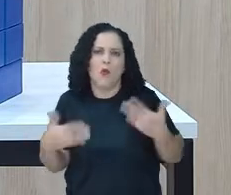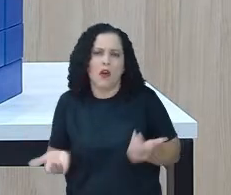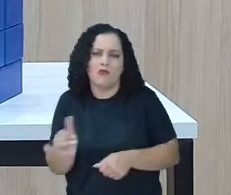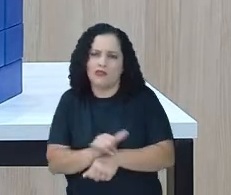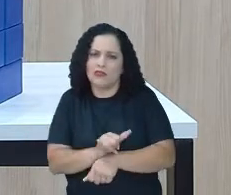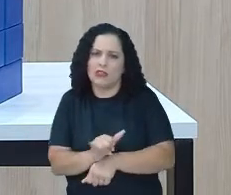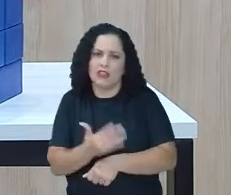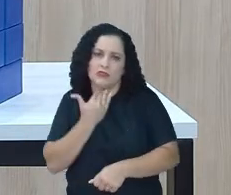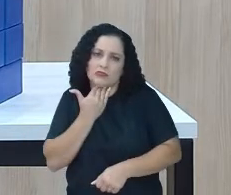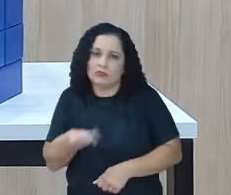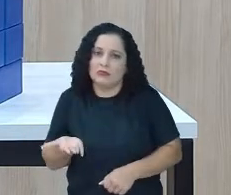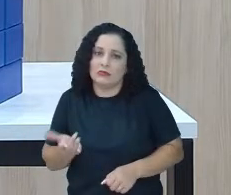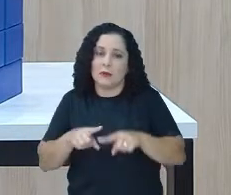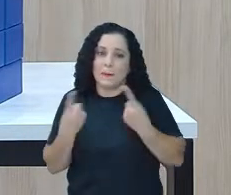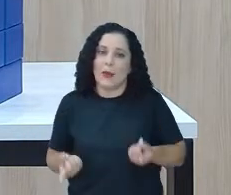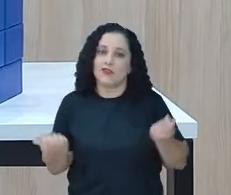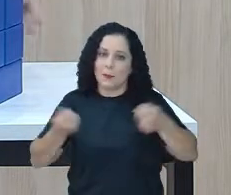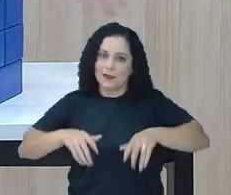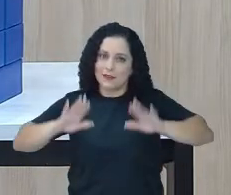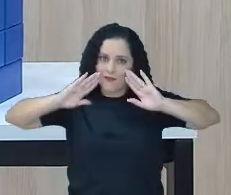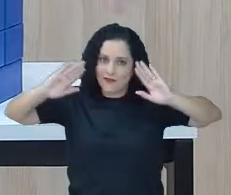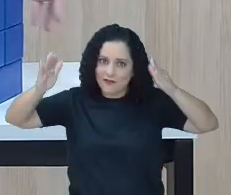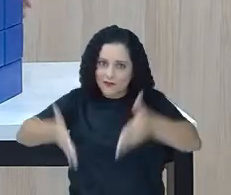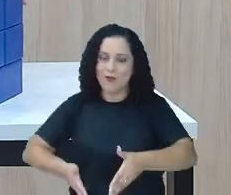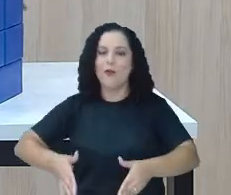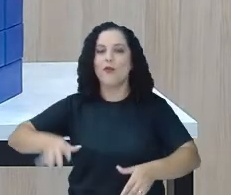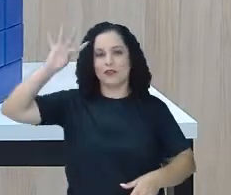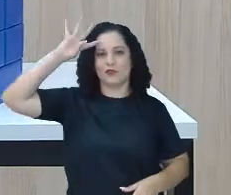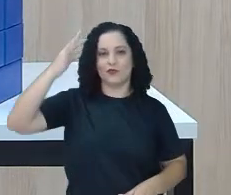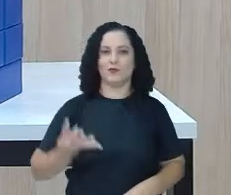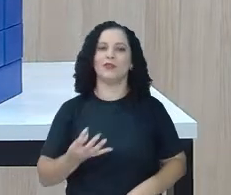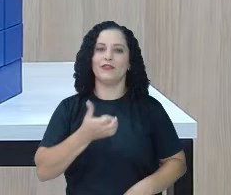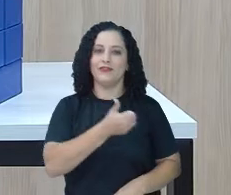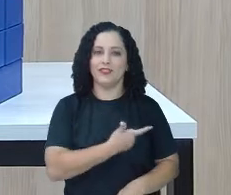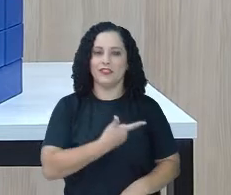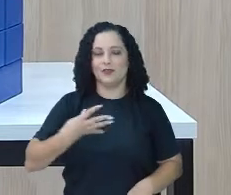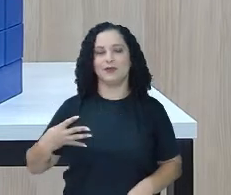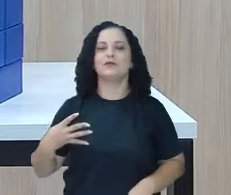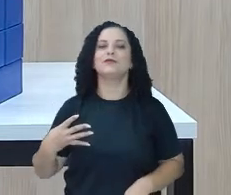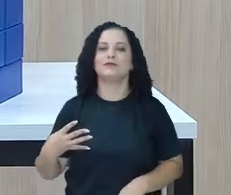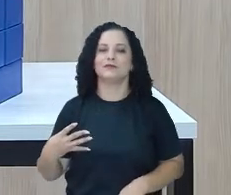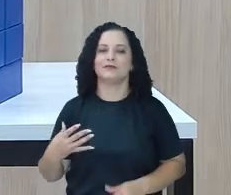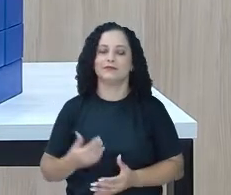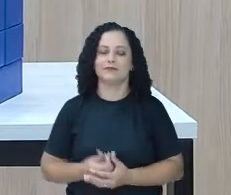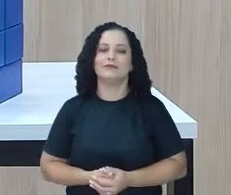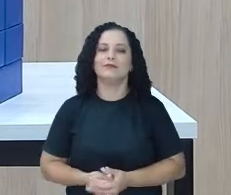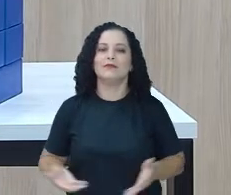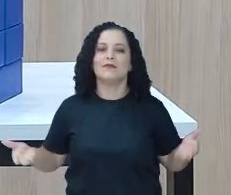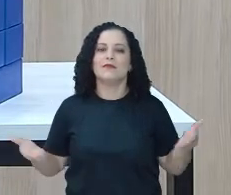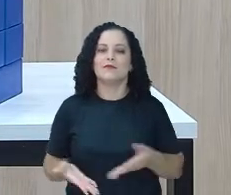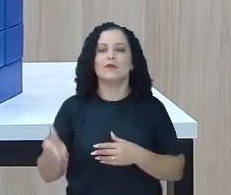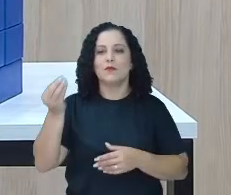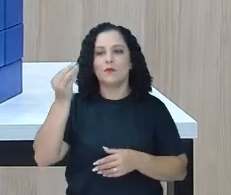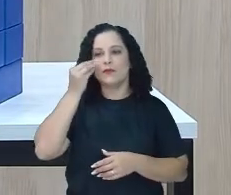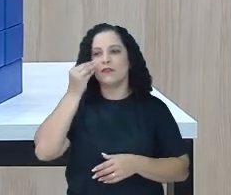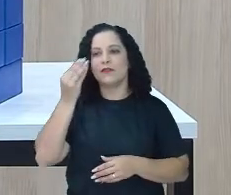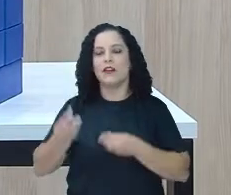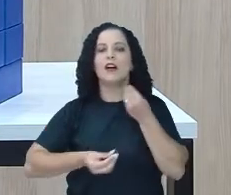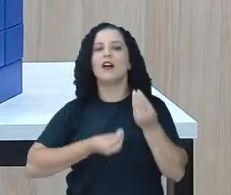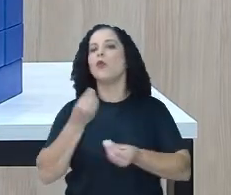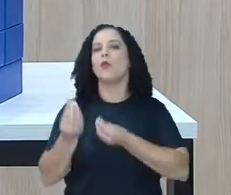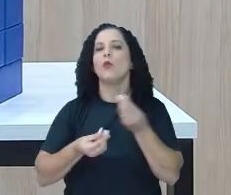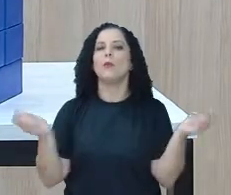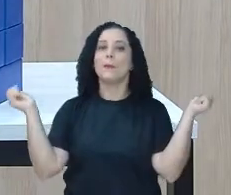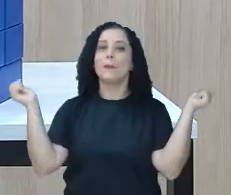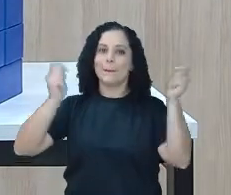que ela tenha fundamento e que a gente tenha chegado em 24 peças, não é verdade? A gente vai observar agora de que maneira a gente